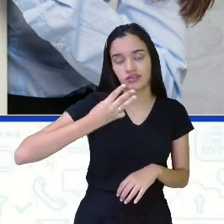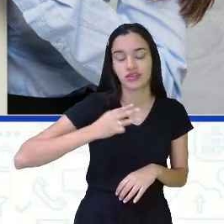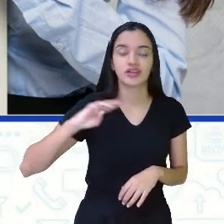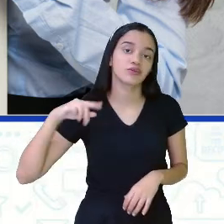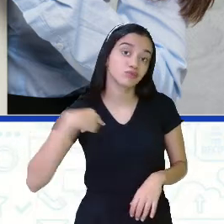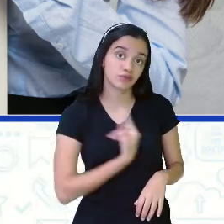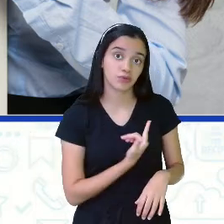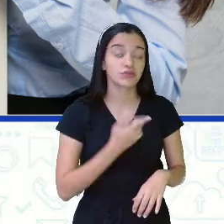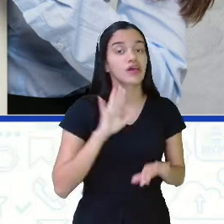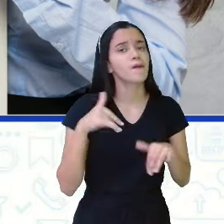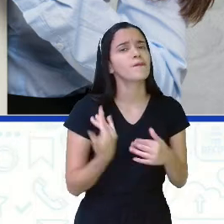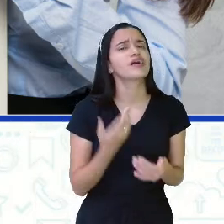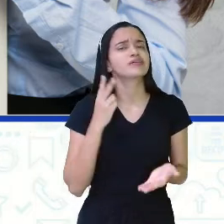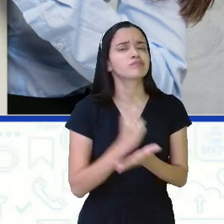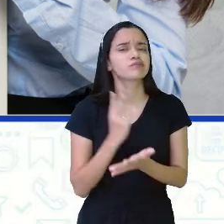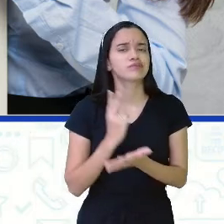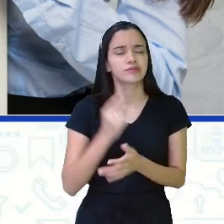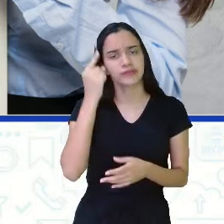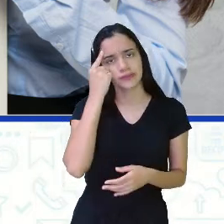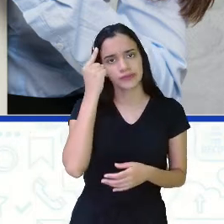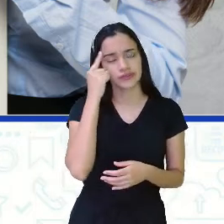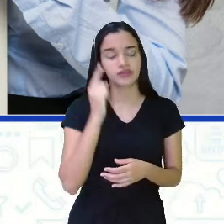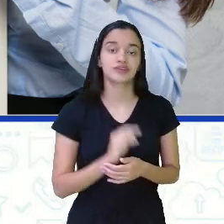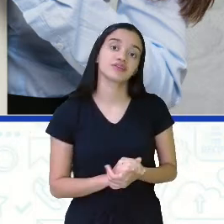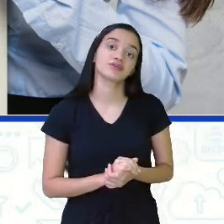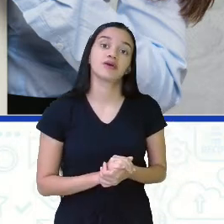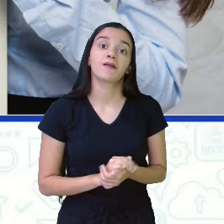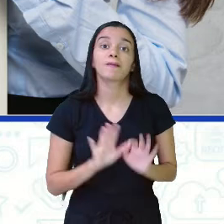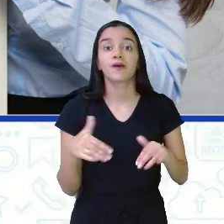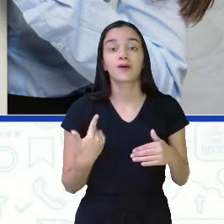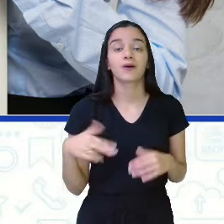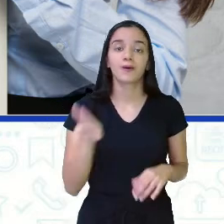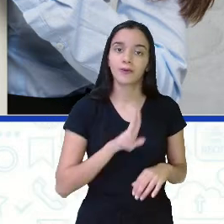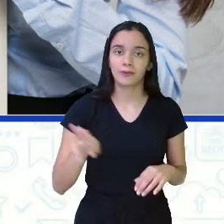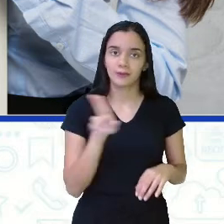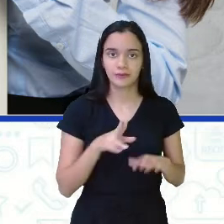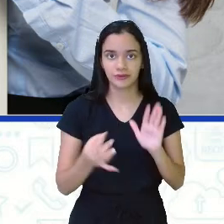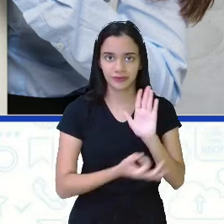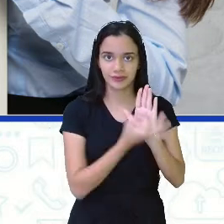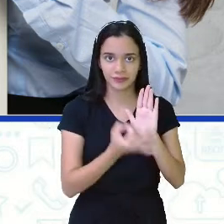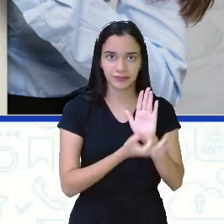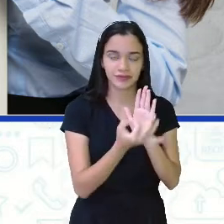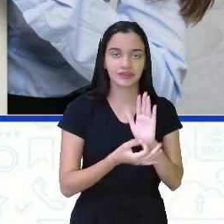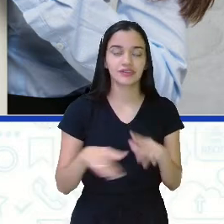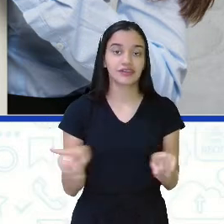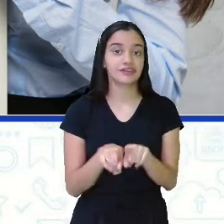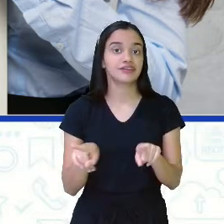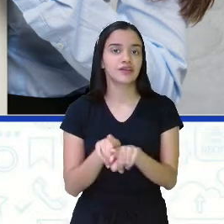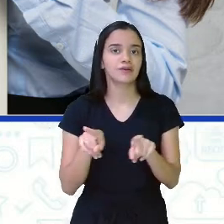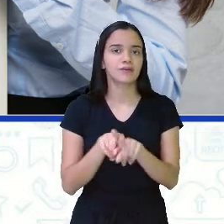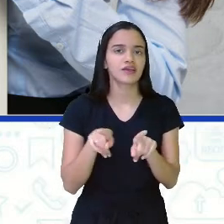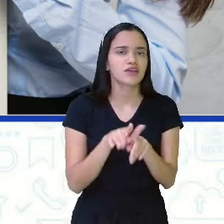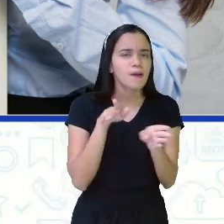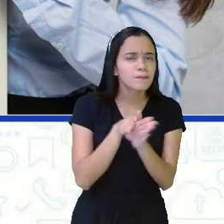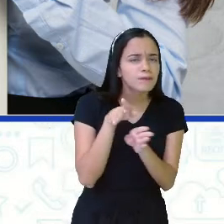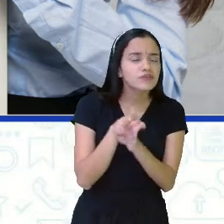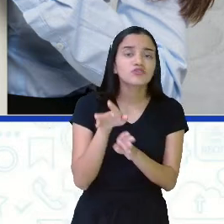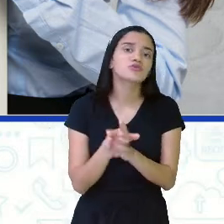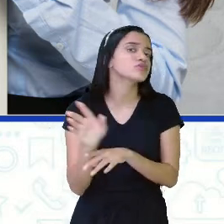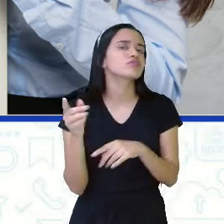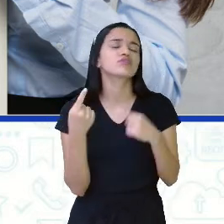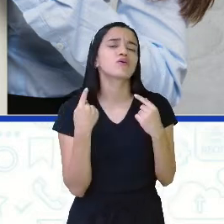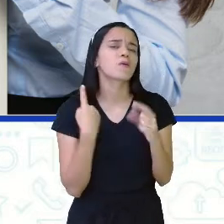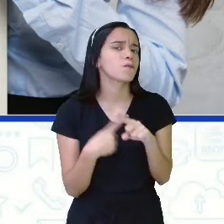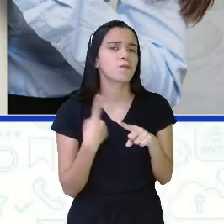nós, mas sempre pensando em um certo distanciamento, tá? Uso de argumentação e persuasão. Por quê,